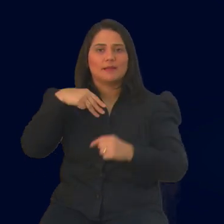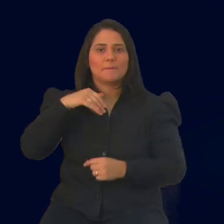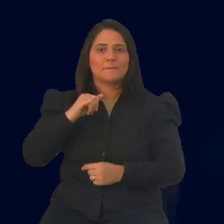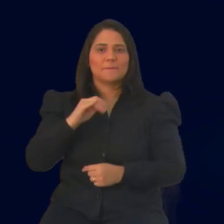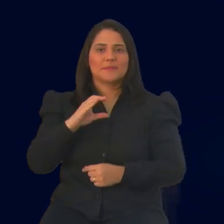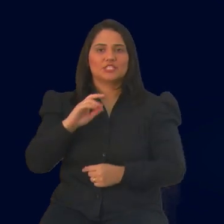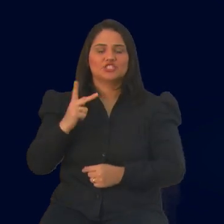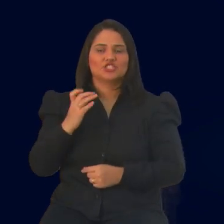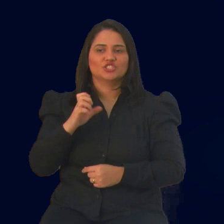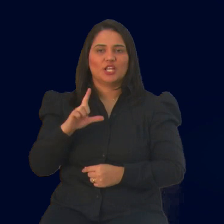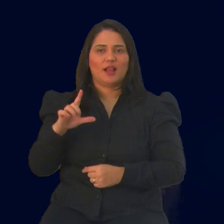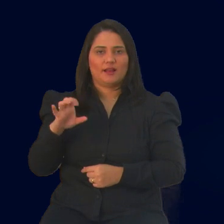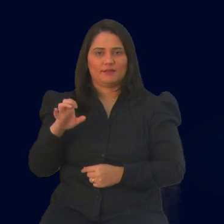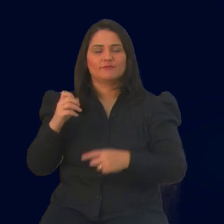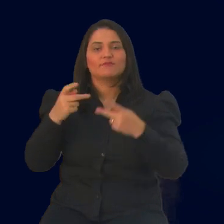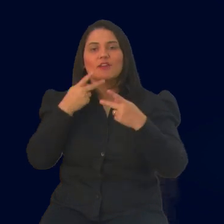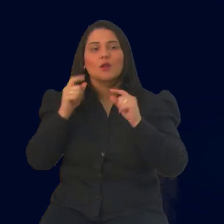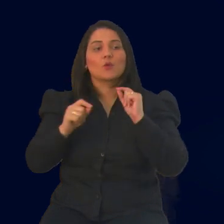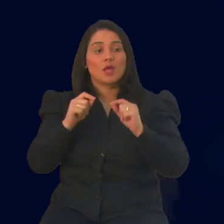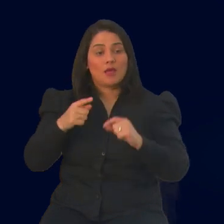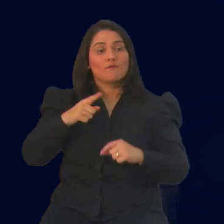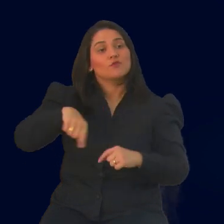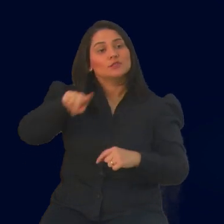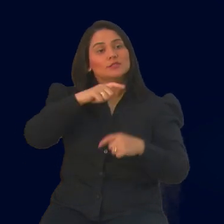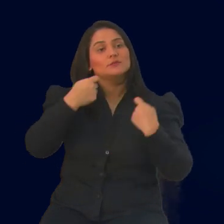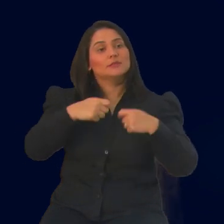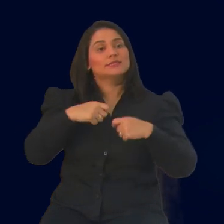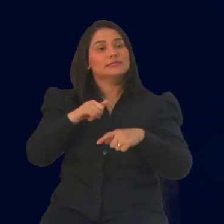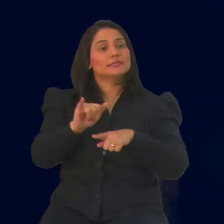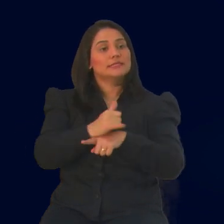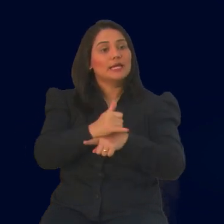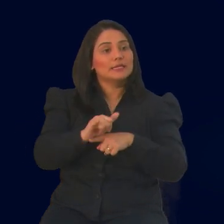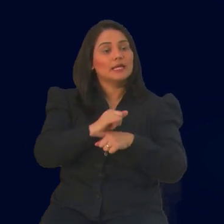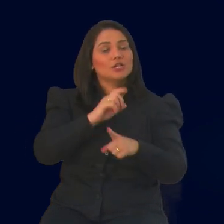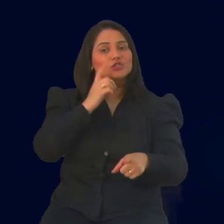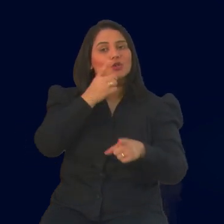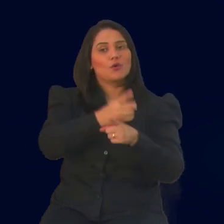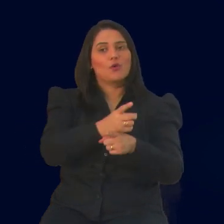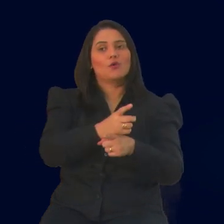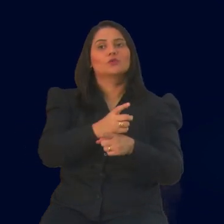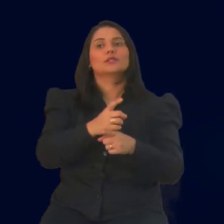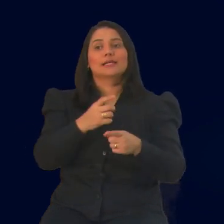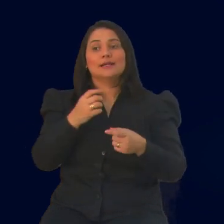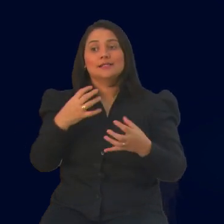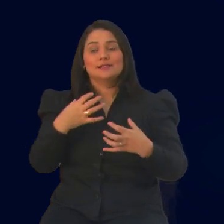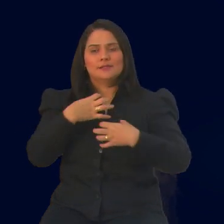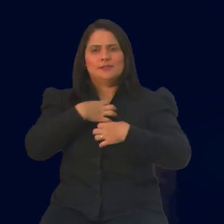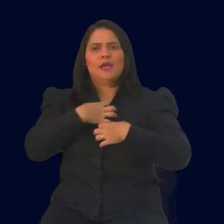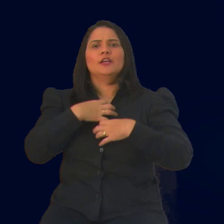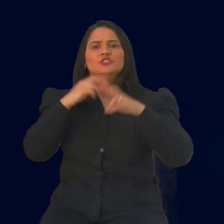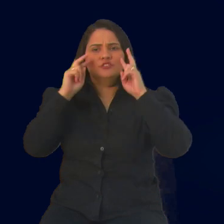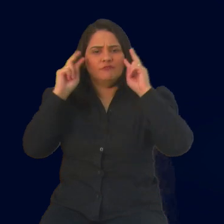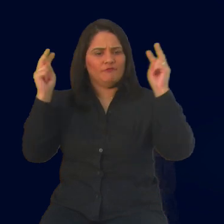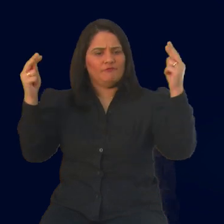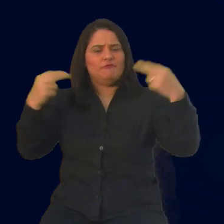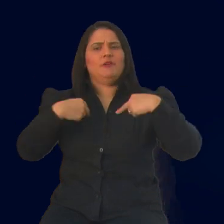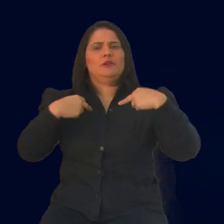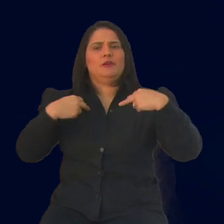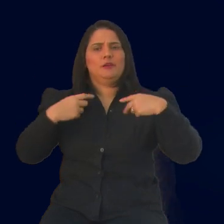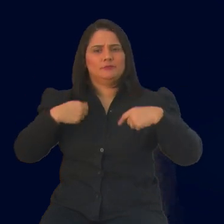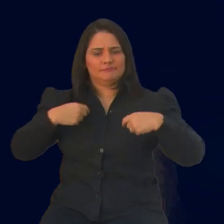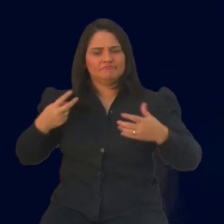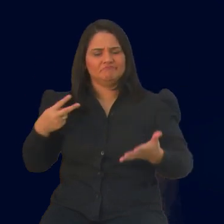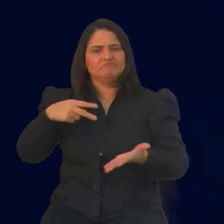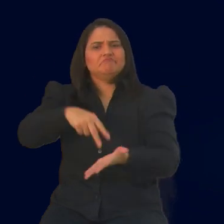precisa encontrar ferramentas para se sentir visível, ser ouvida e achar a sua